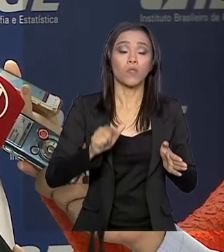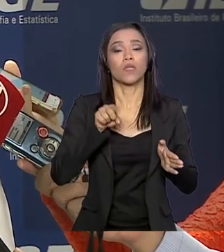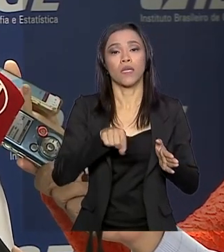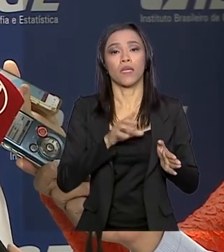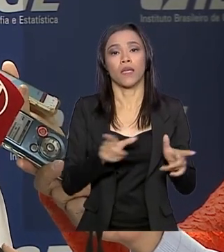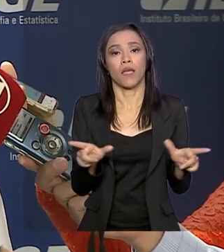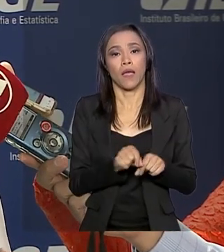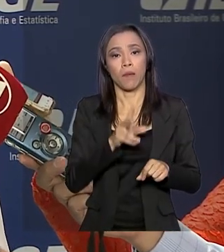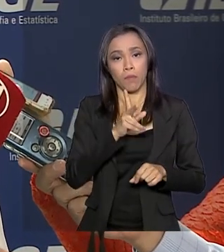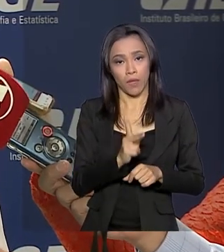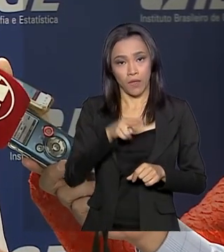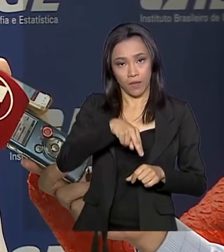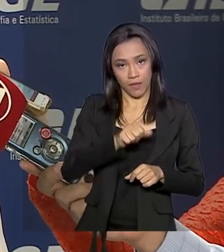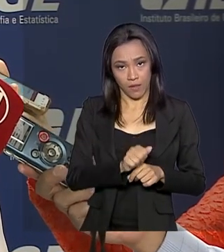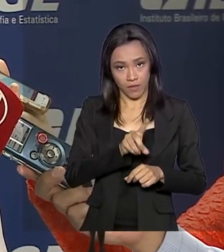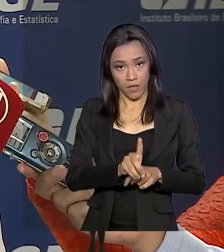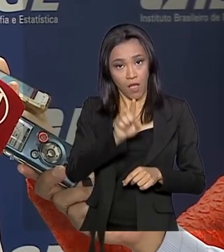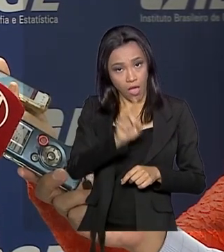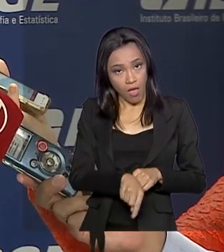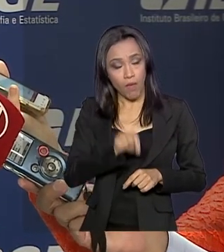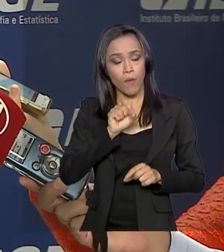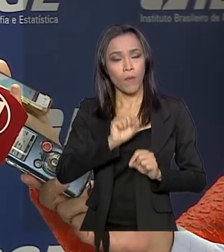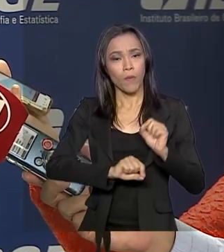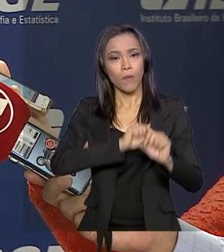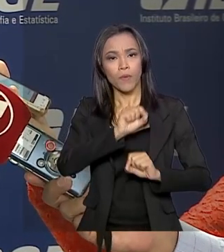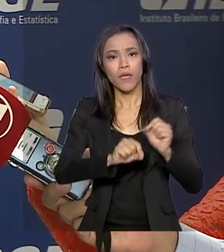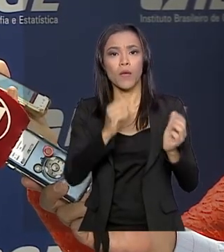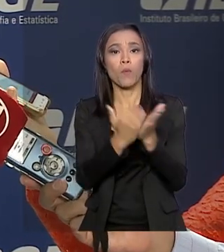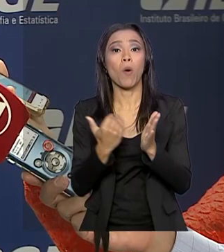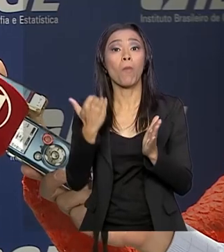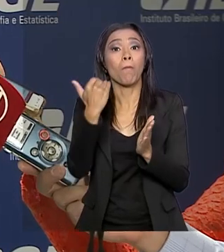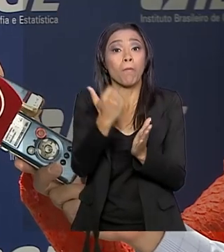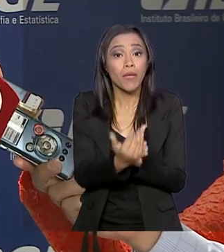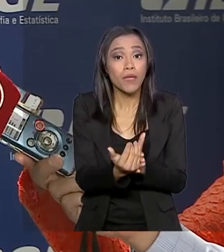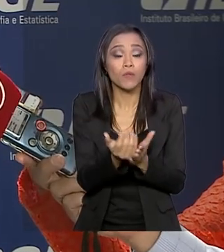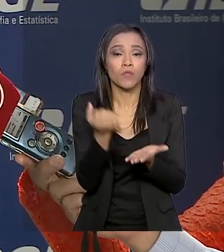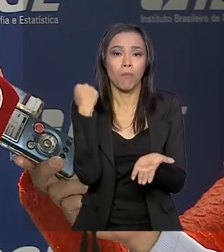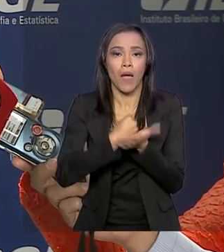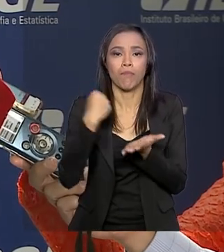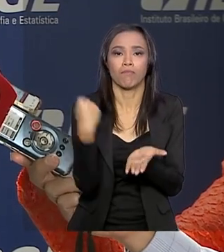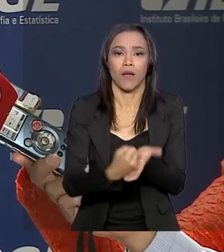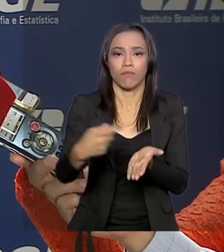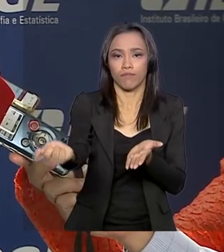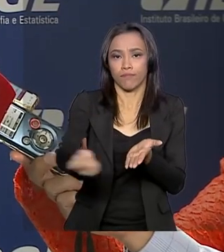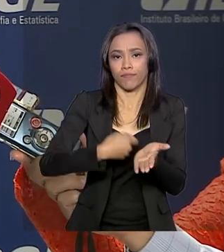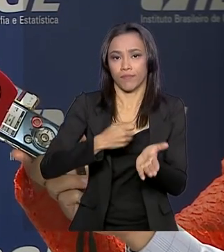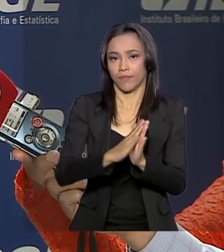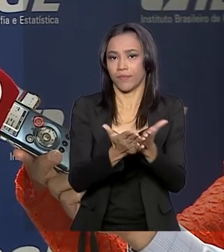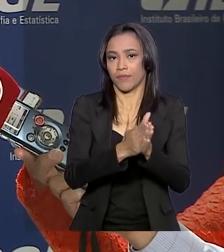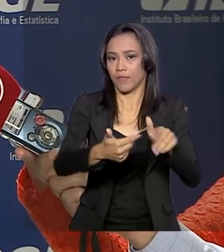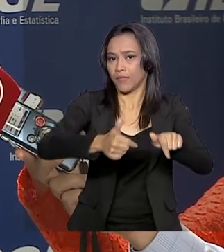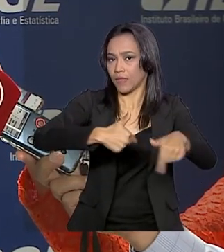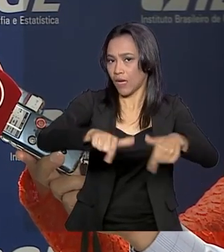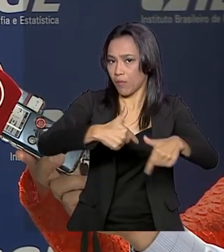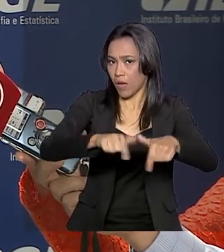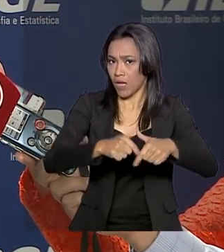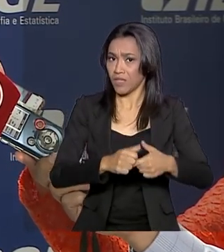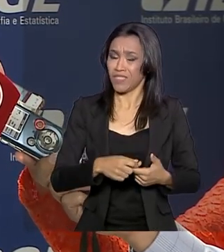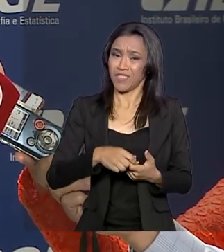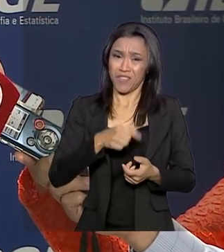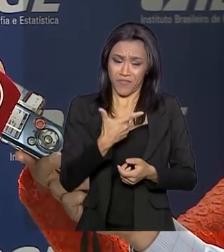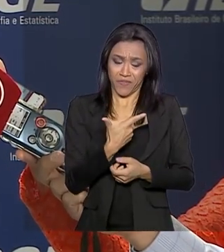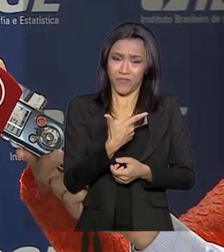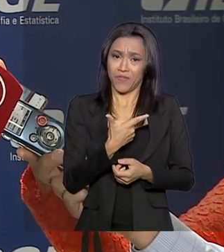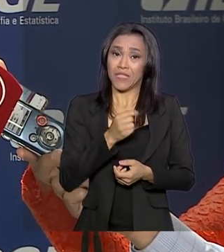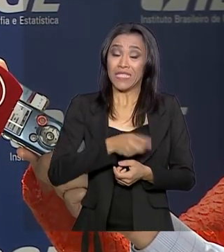dbg atrás é o aumento expressivo da carteira de trabalho na comparação trimestral depois de 20 trimestres ou